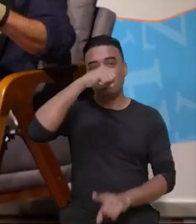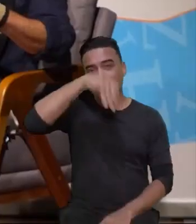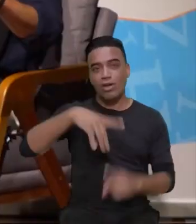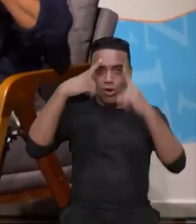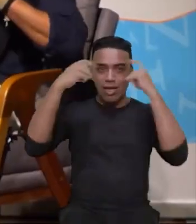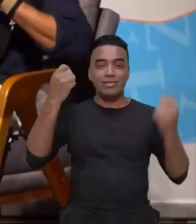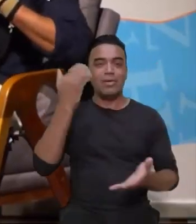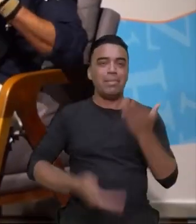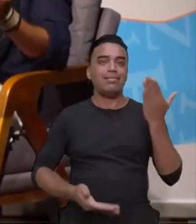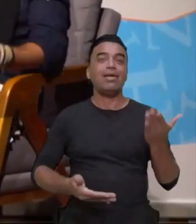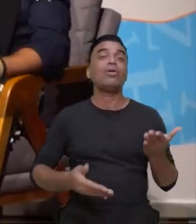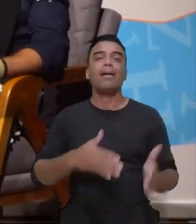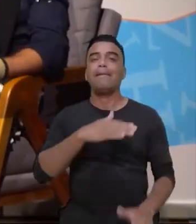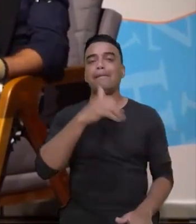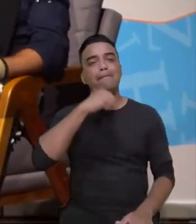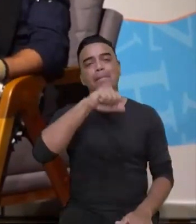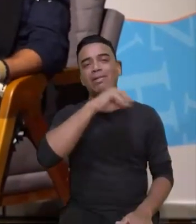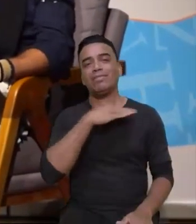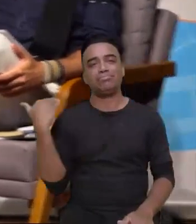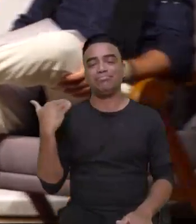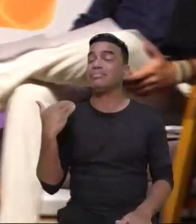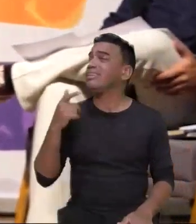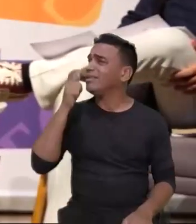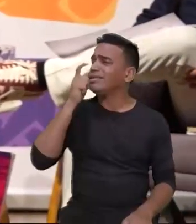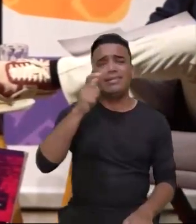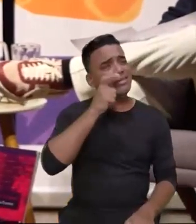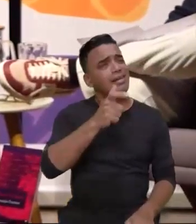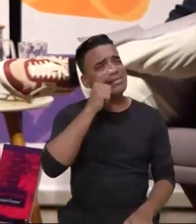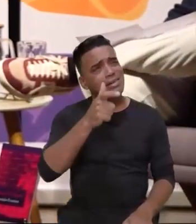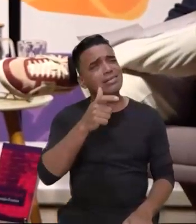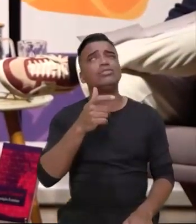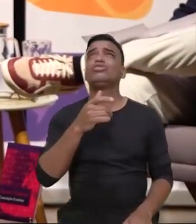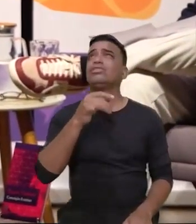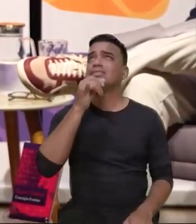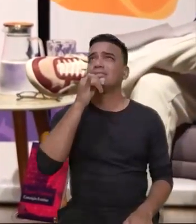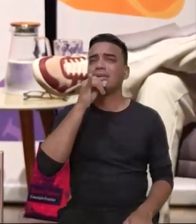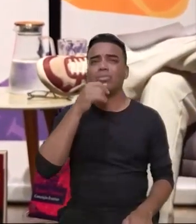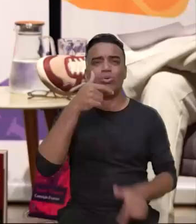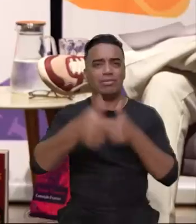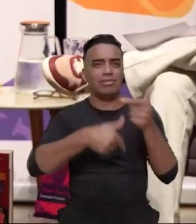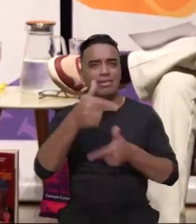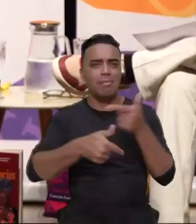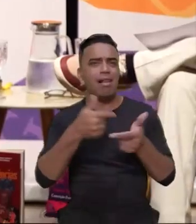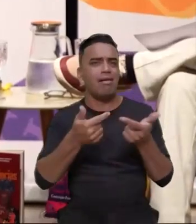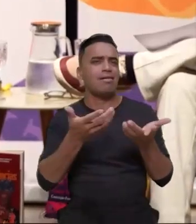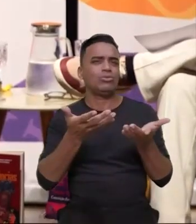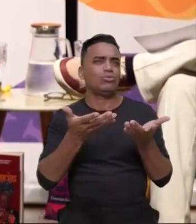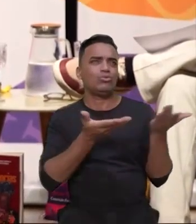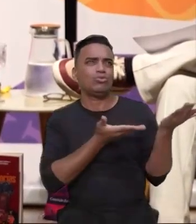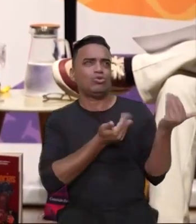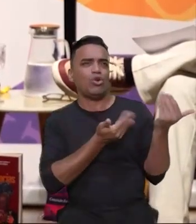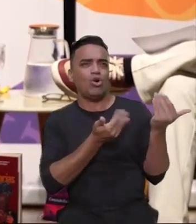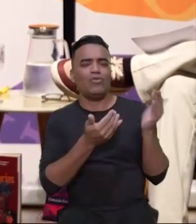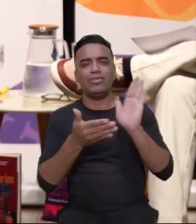violência também. Vai perder a mãe. Vai perder, Interessante que, uma vez, eu trabalhando até com jovens... Era